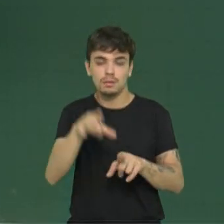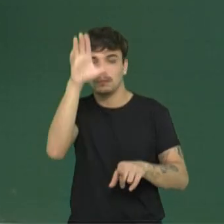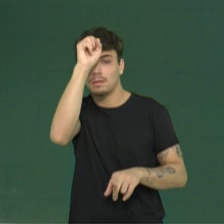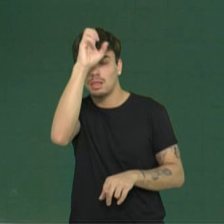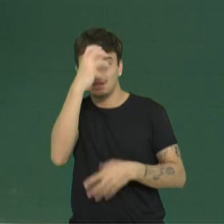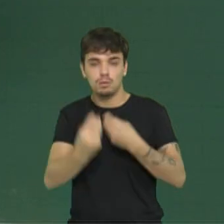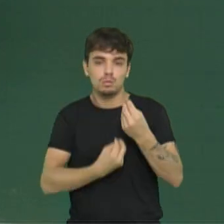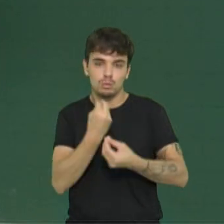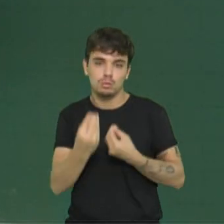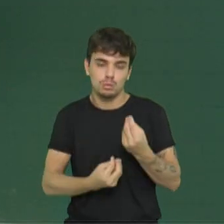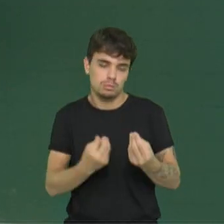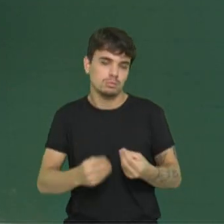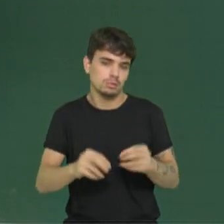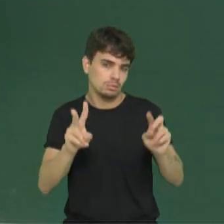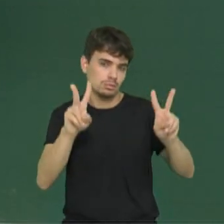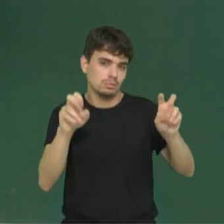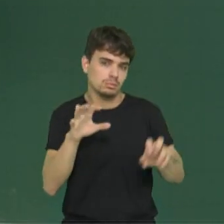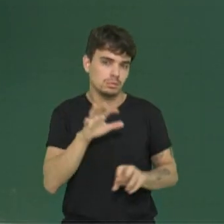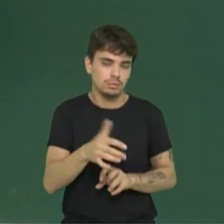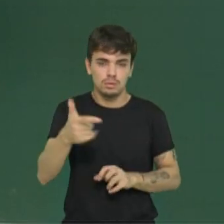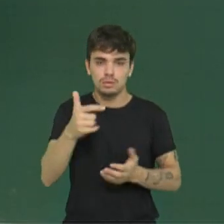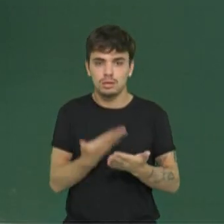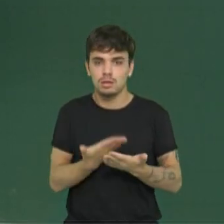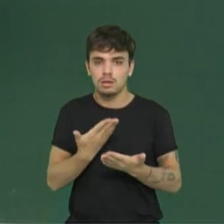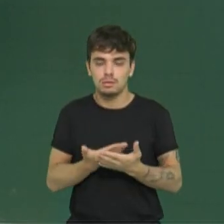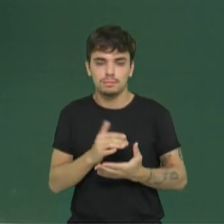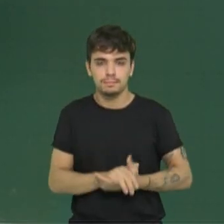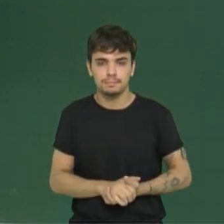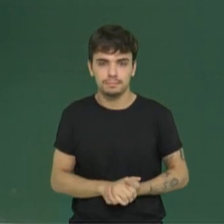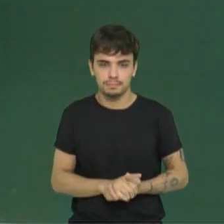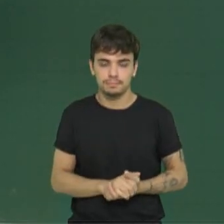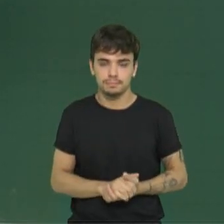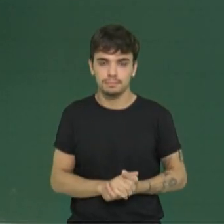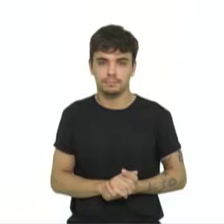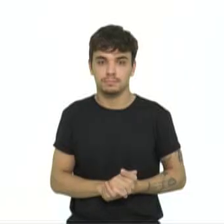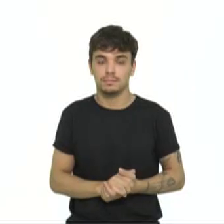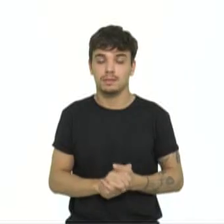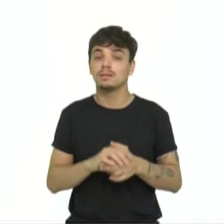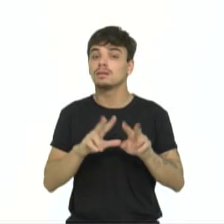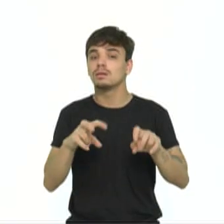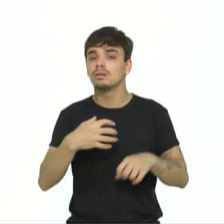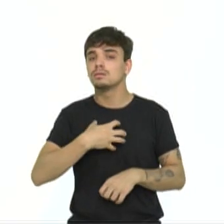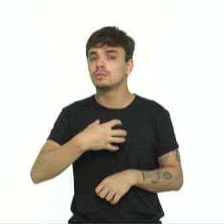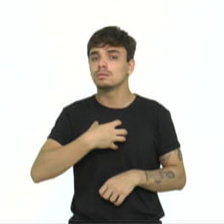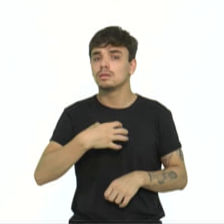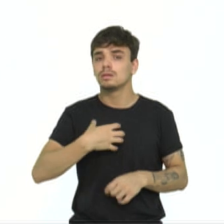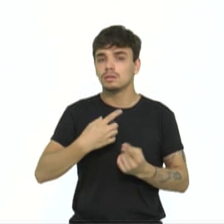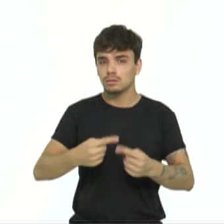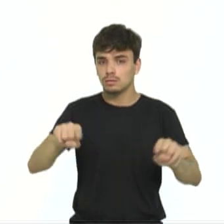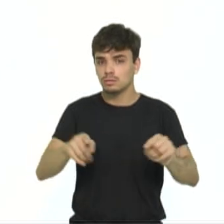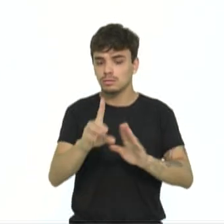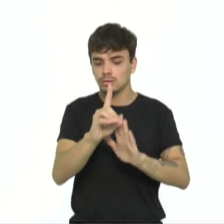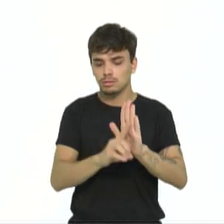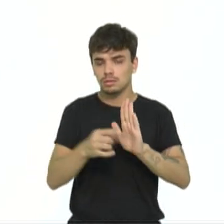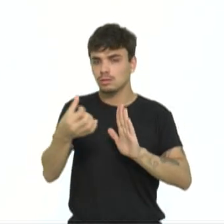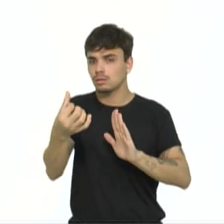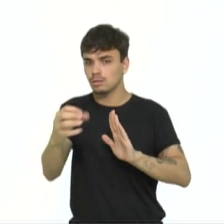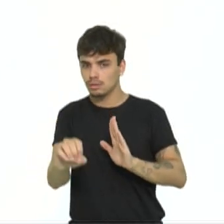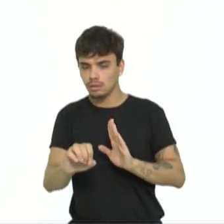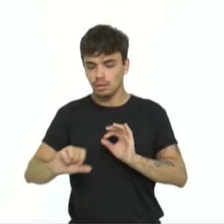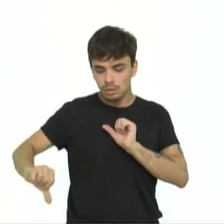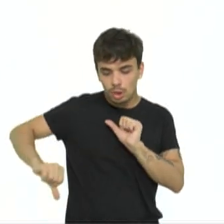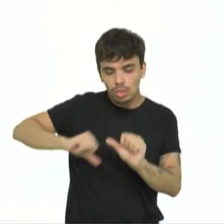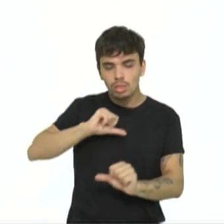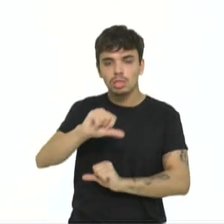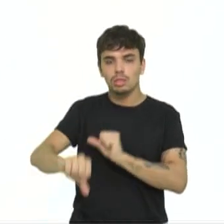aprendeu isso, a gente já falou isso até em outras aulas, né? Então, o ritmo musical da década de 60, que